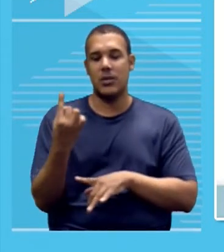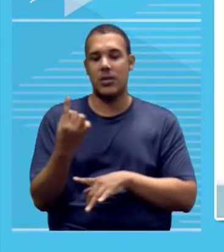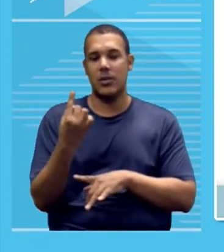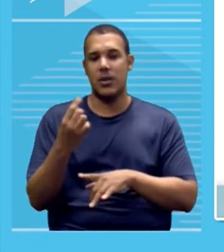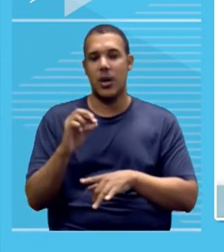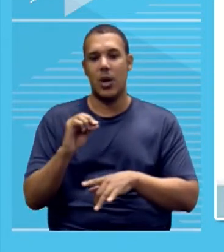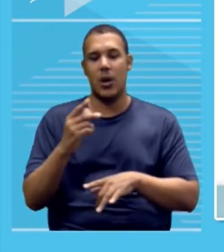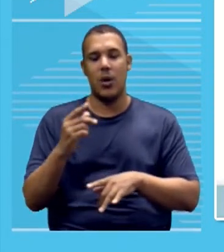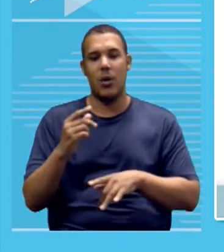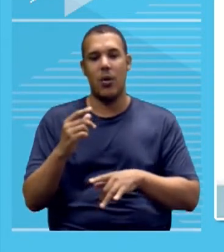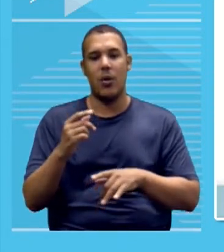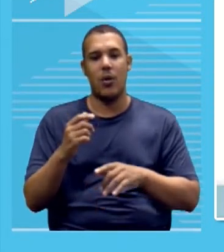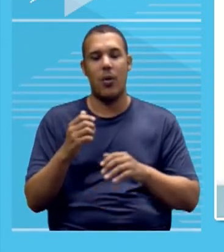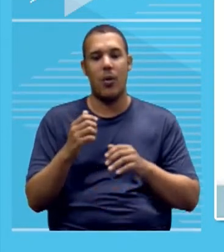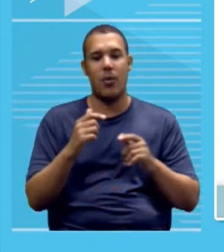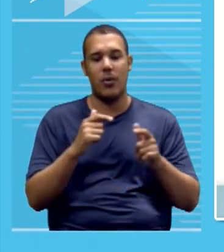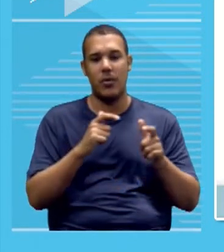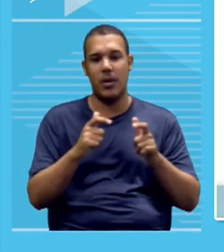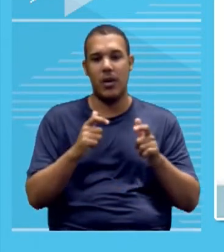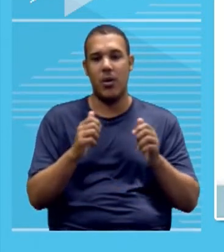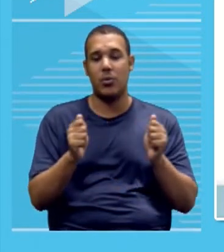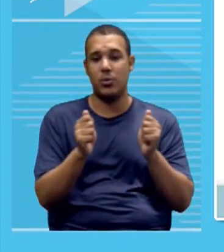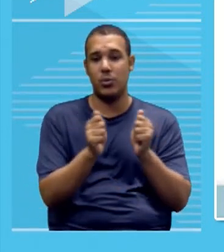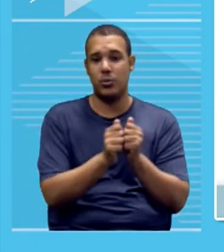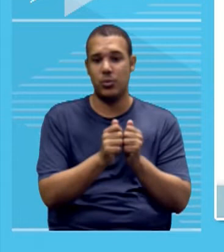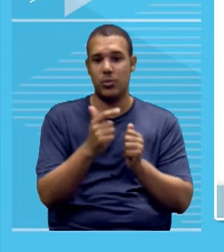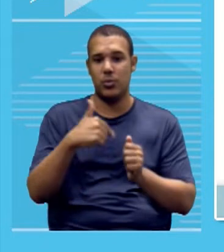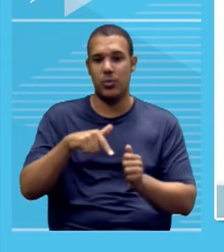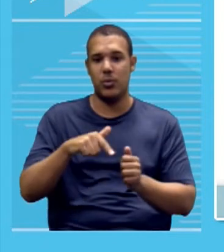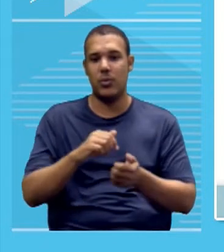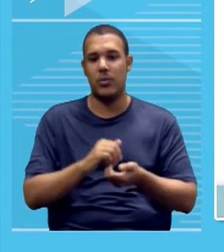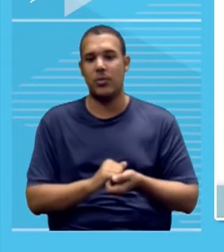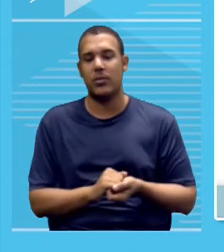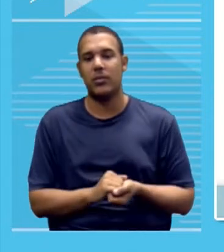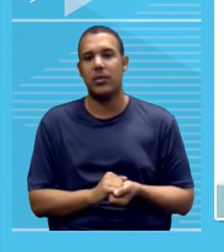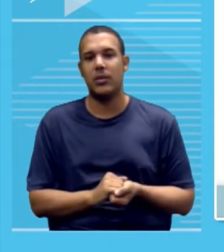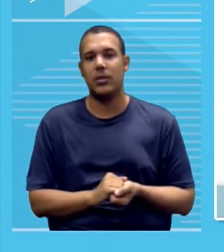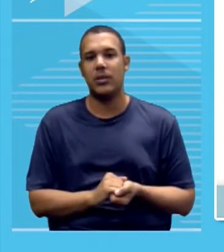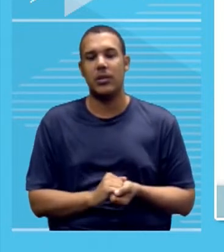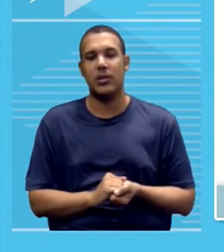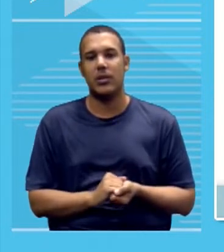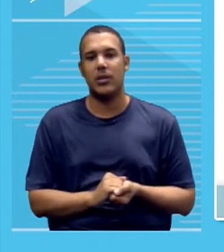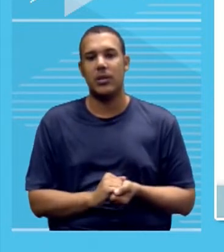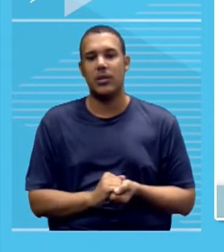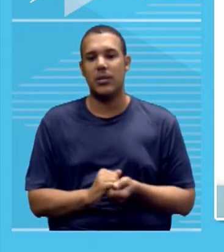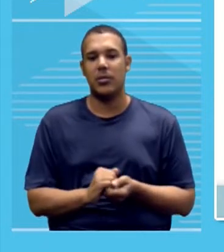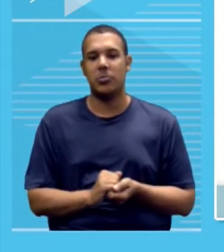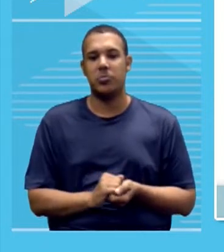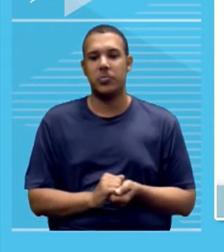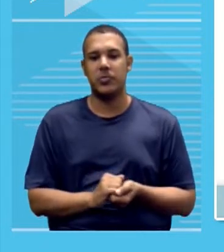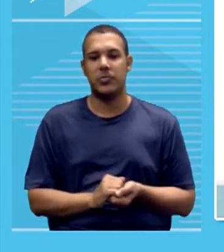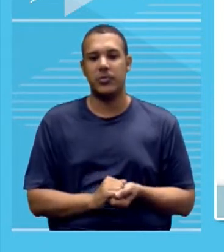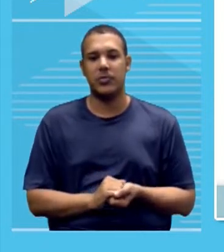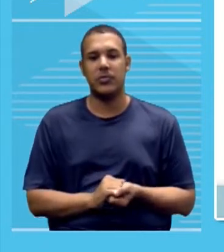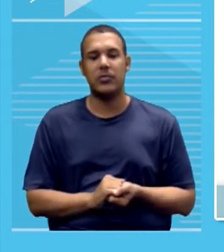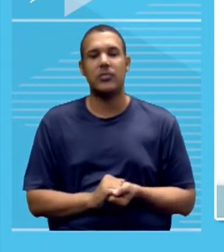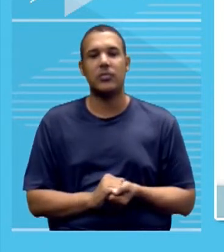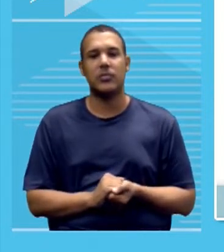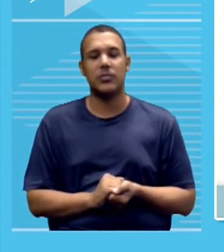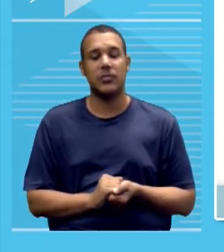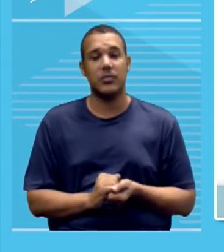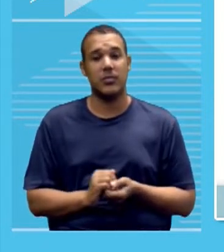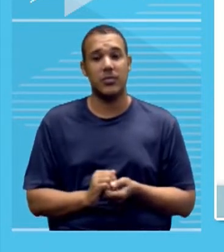e em série ou paralelo, associados. A gente não usa muito resistores sozinhos, a gente usa mais eles,